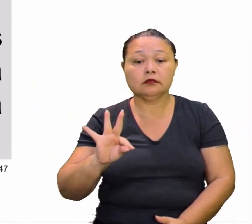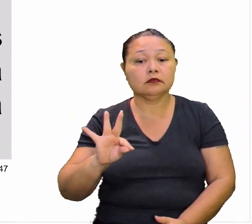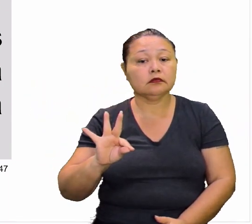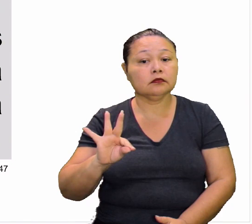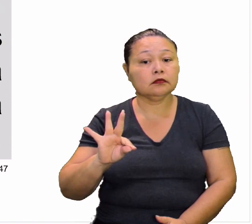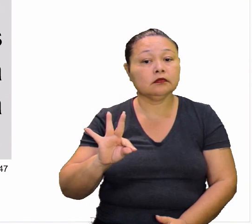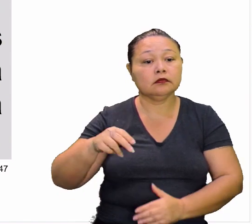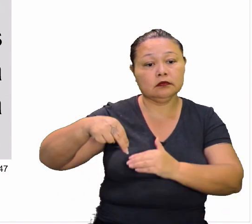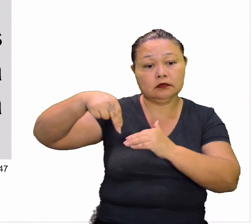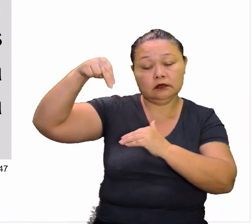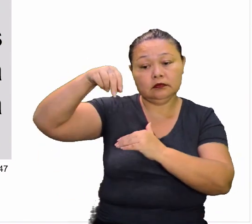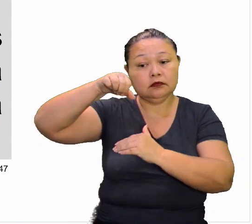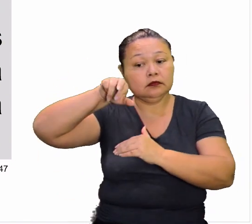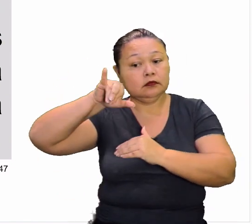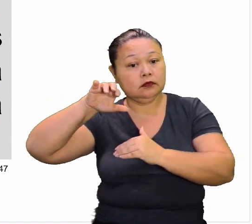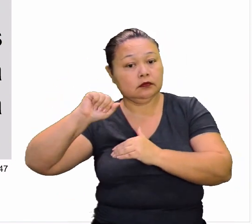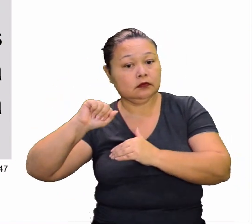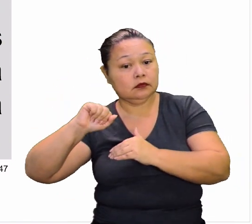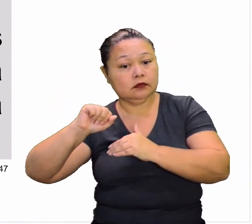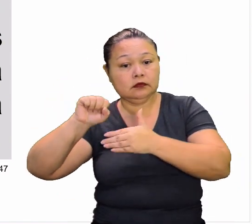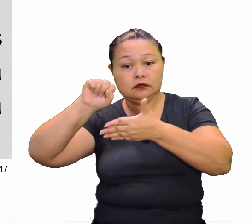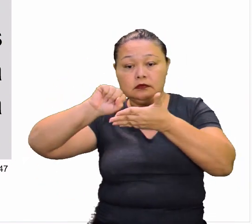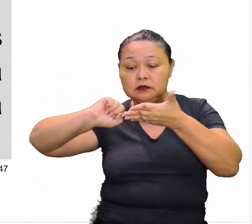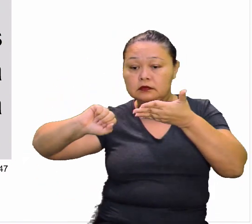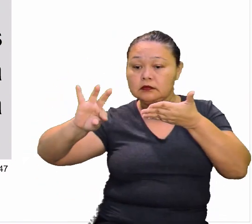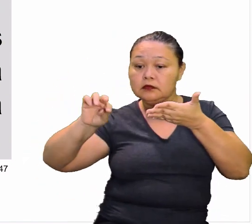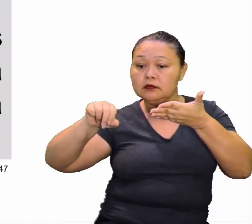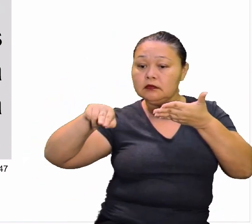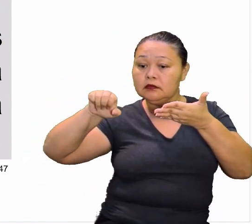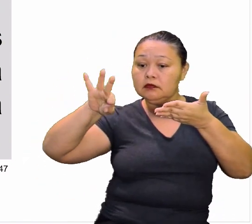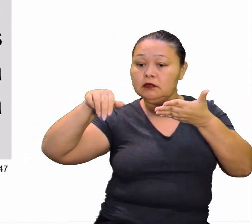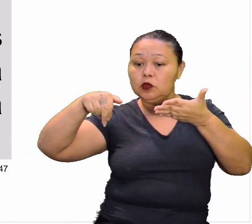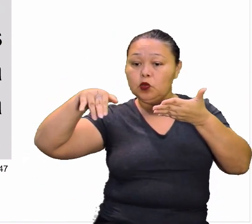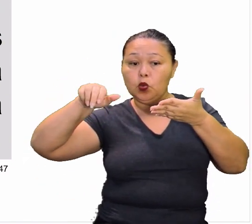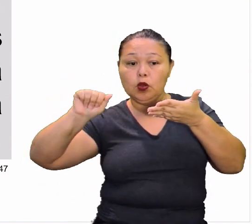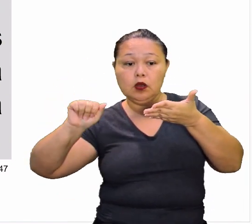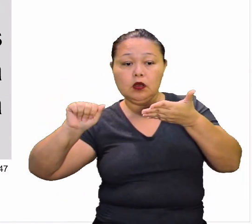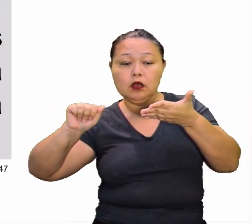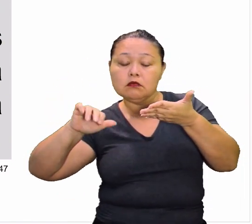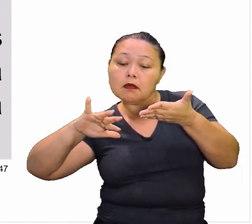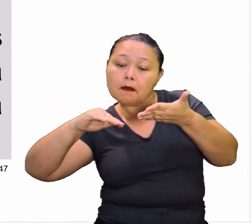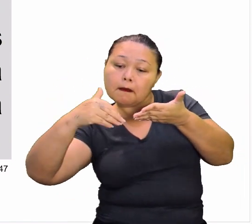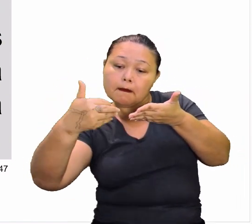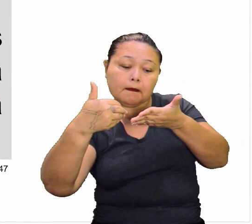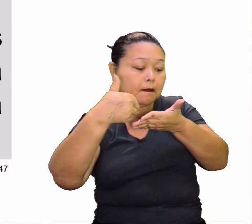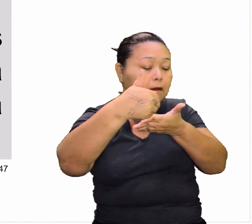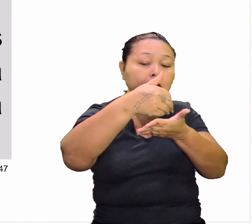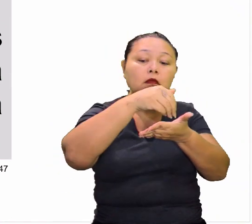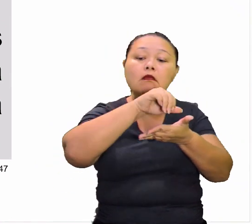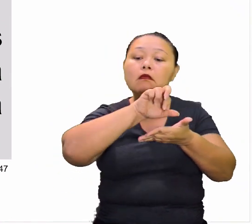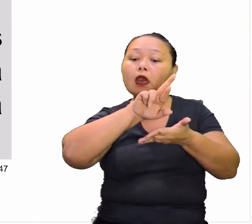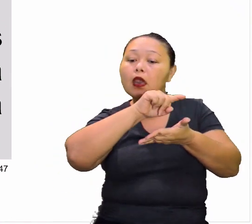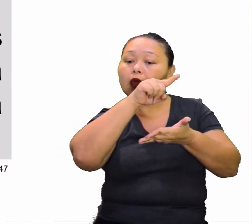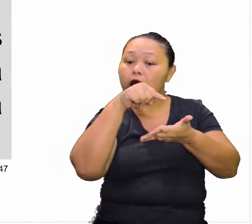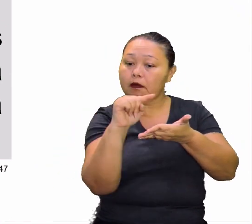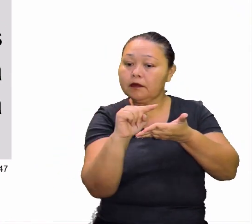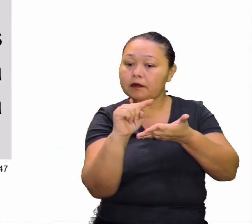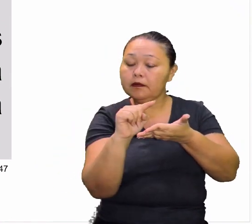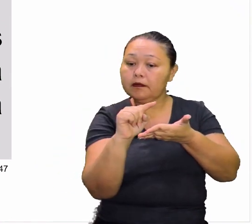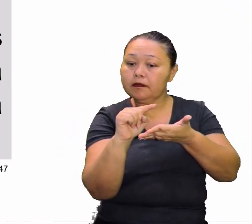o nordeste da Síria, o sudeste da Turquia e parcelas ali da região do